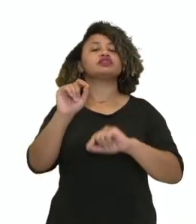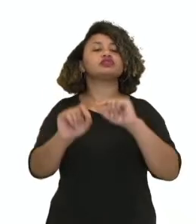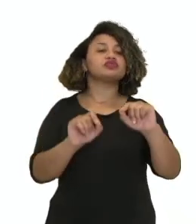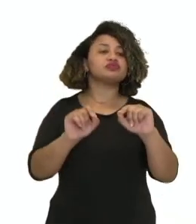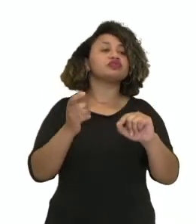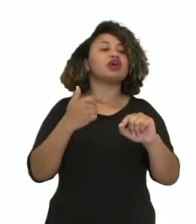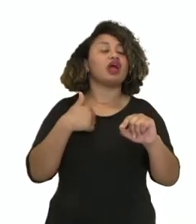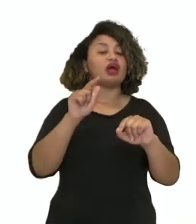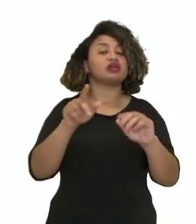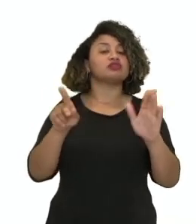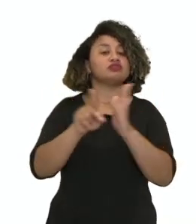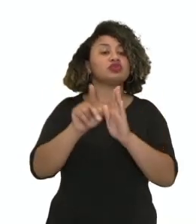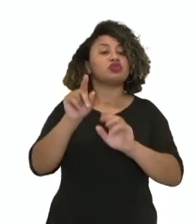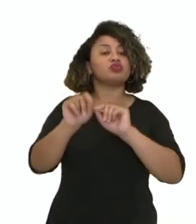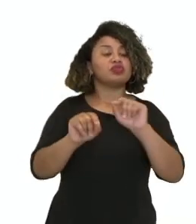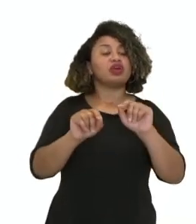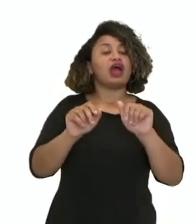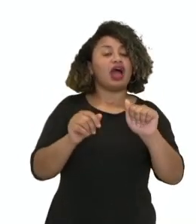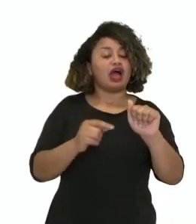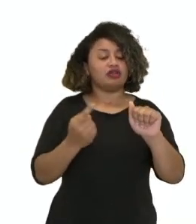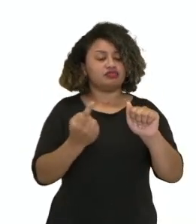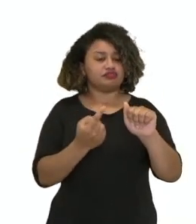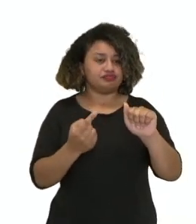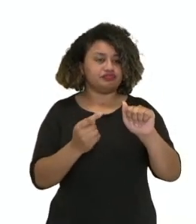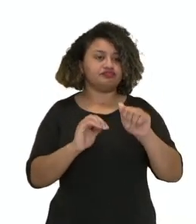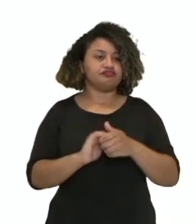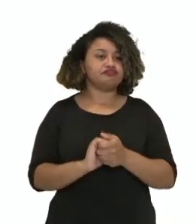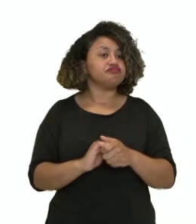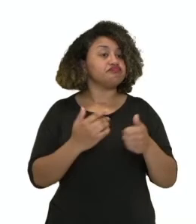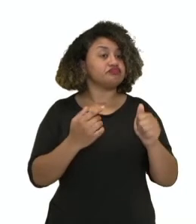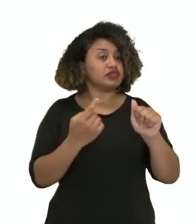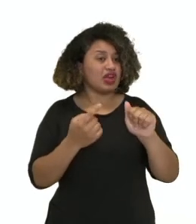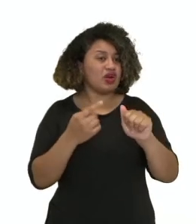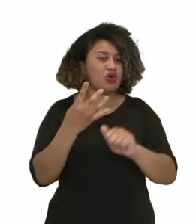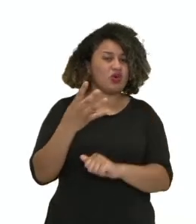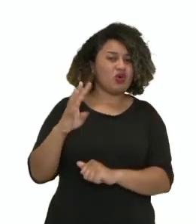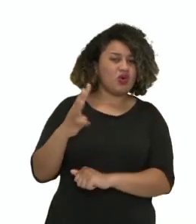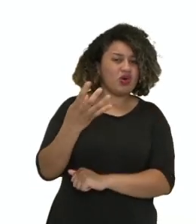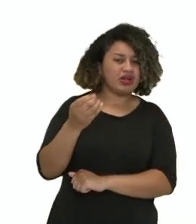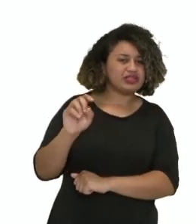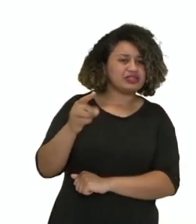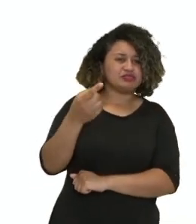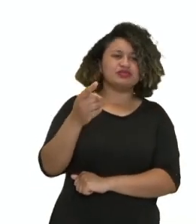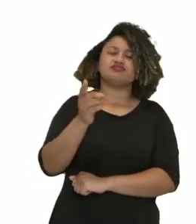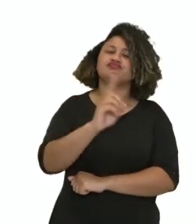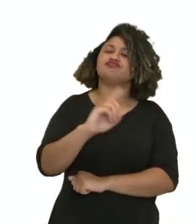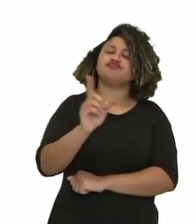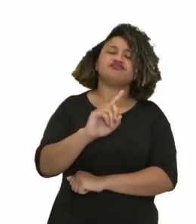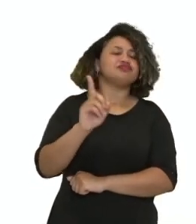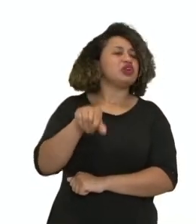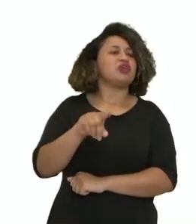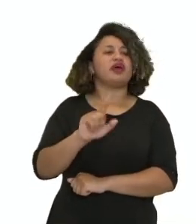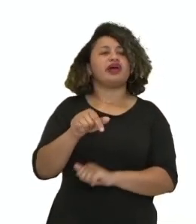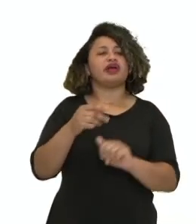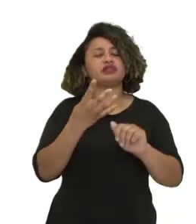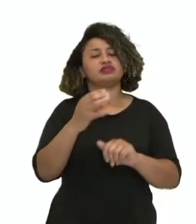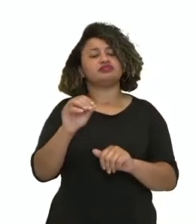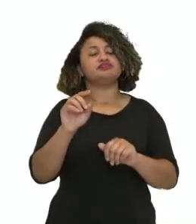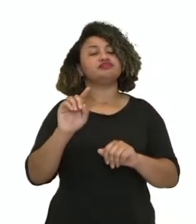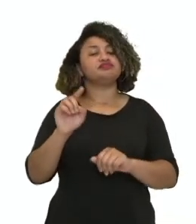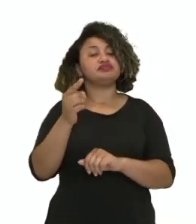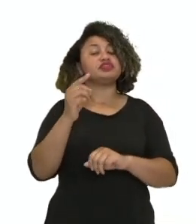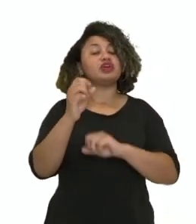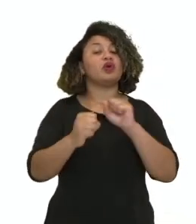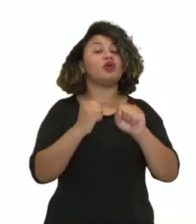em relação ao A1. Considero o A1 40 mil? Não, porque 40 mil é o ano